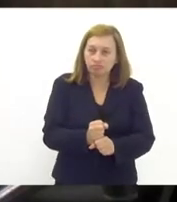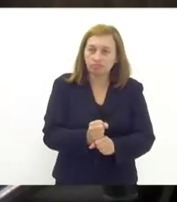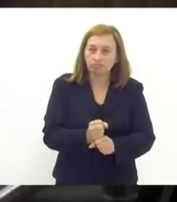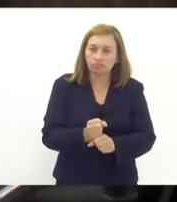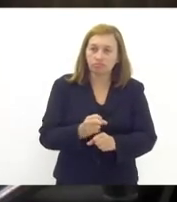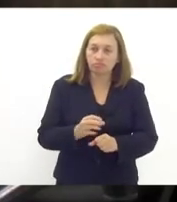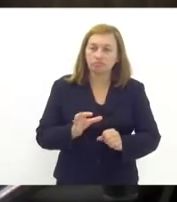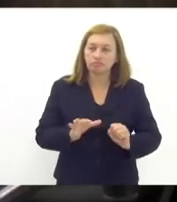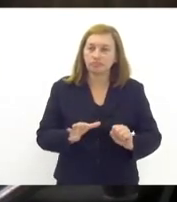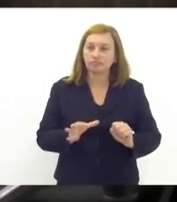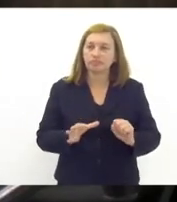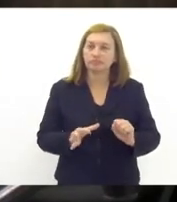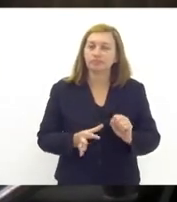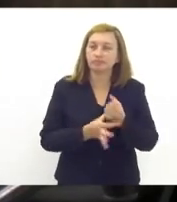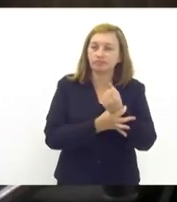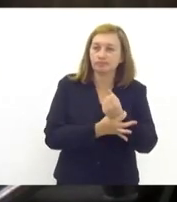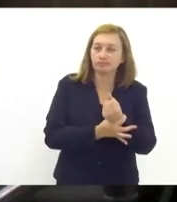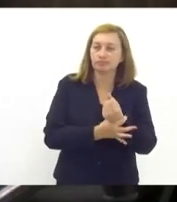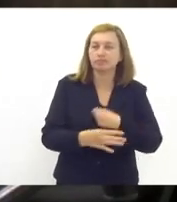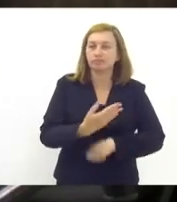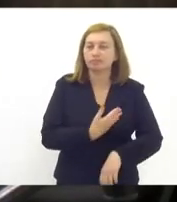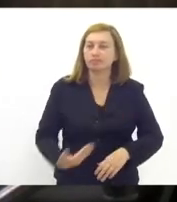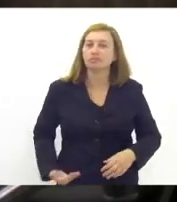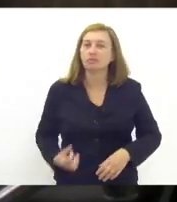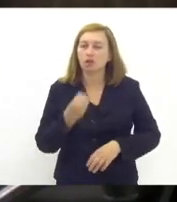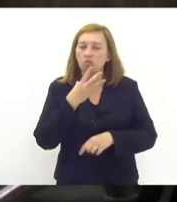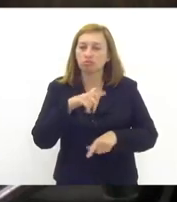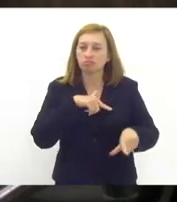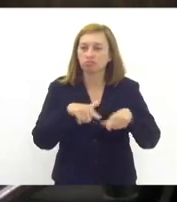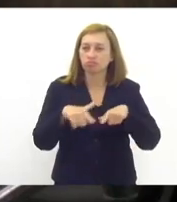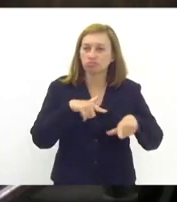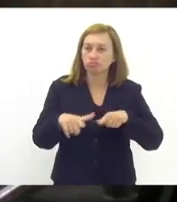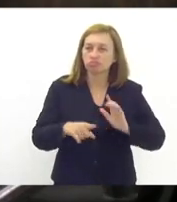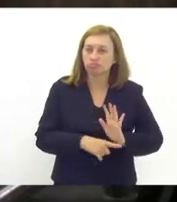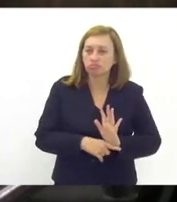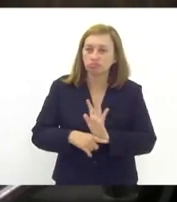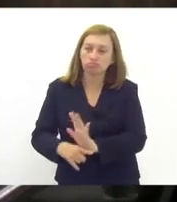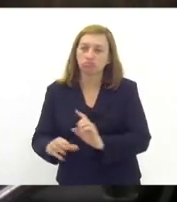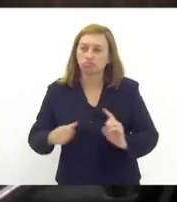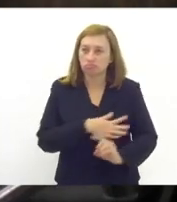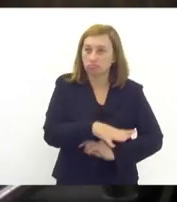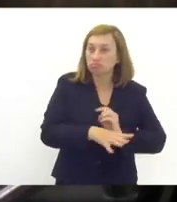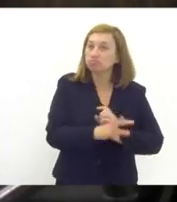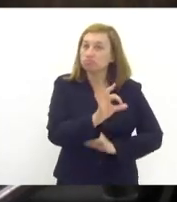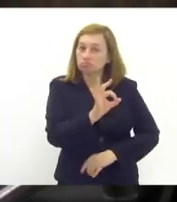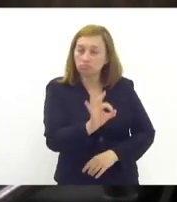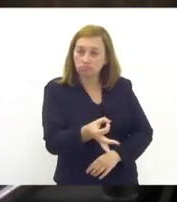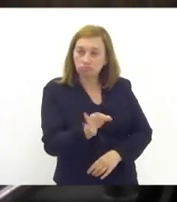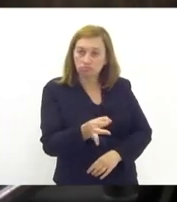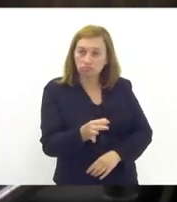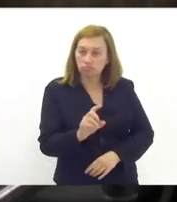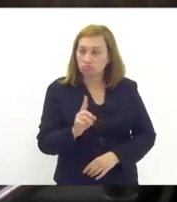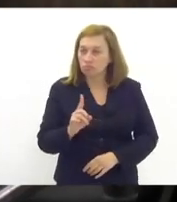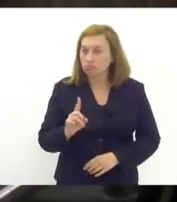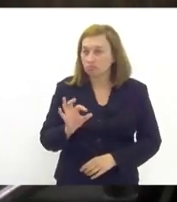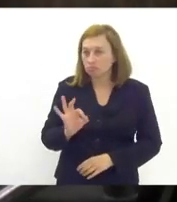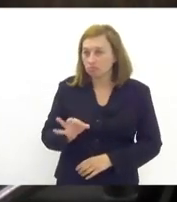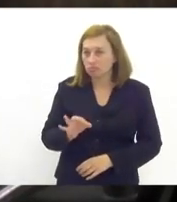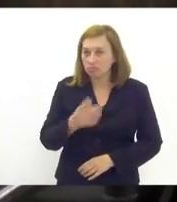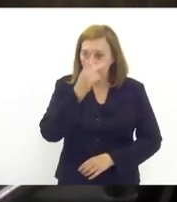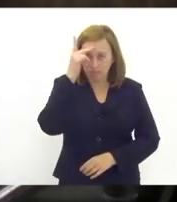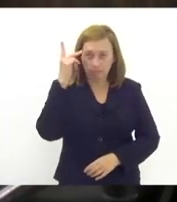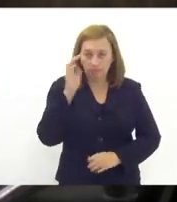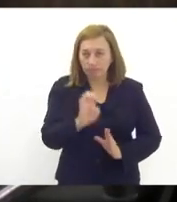de segurança que querem fazer um bom trabalho em prol da sociedade. E é evidente que não é o fato de uma pessoa ser